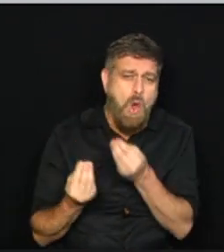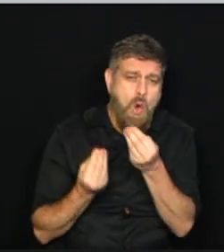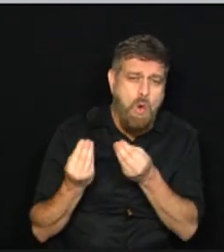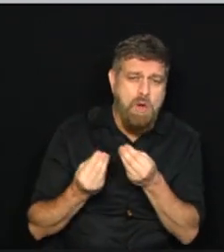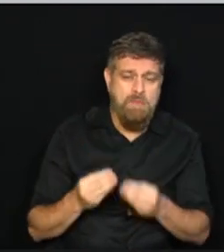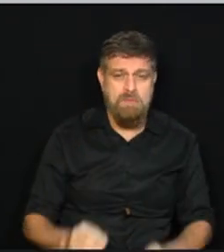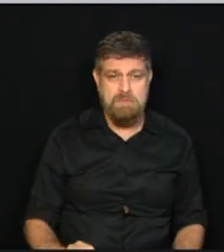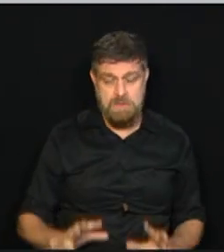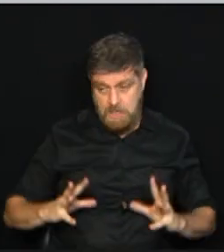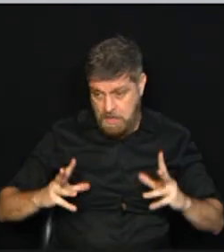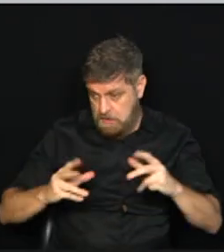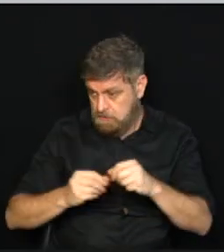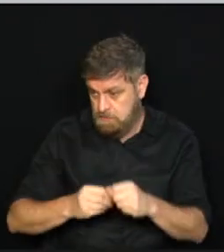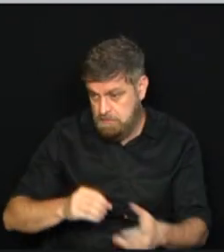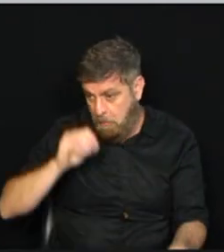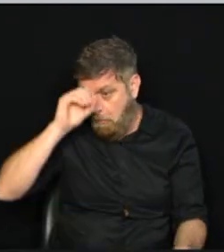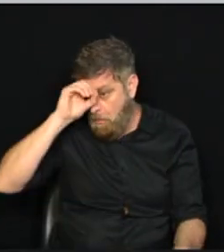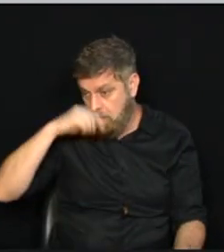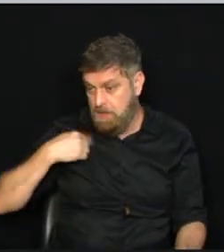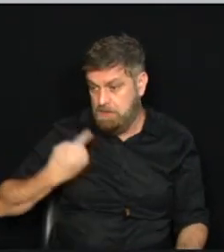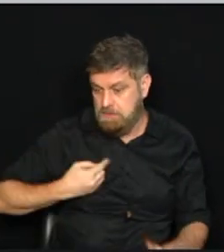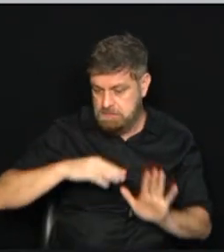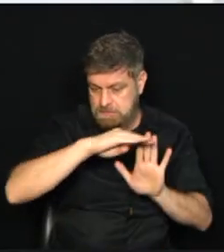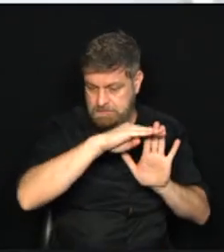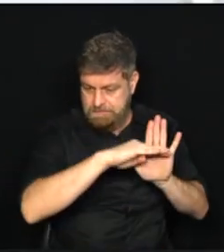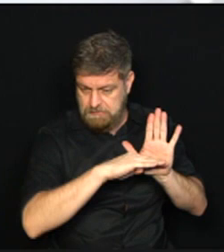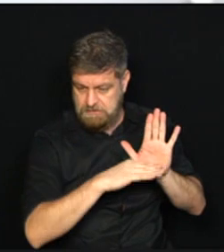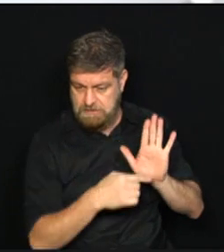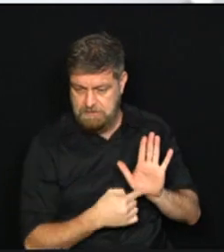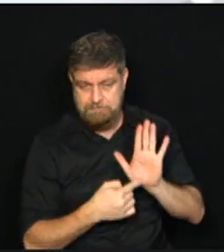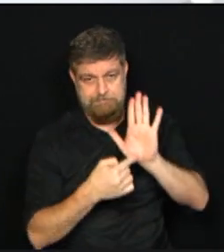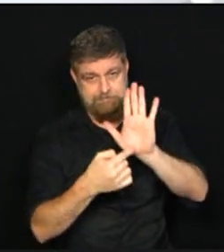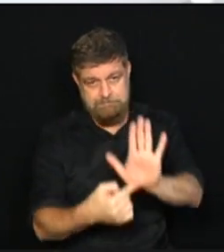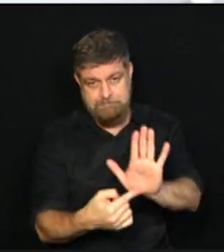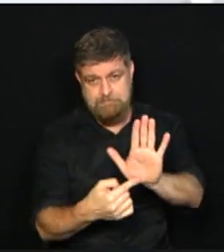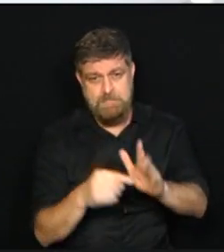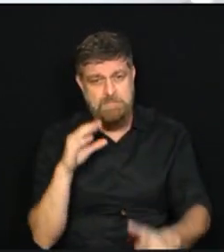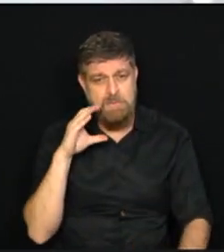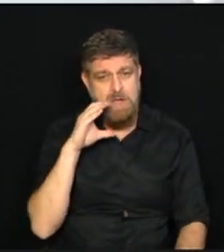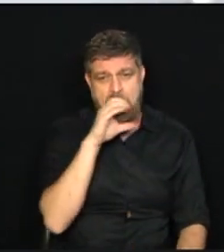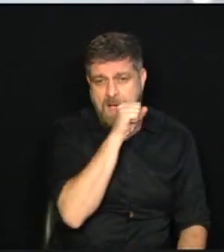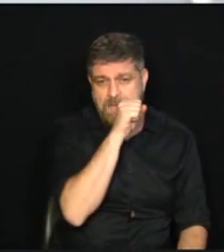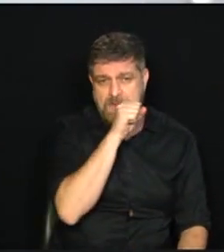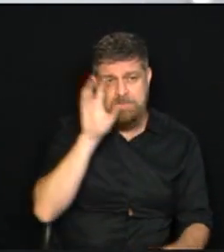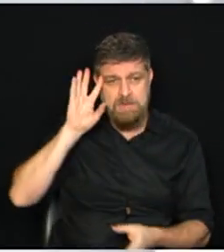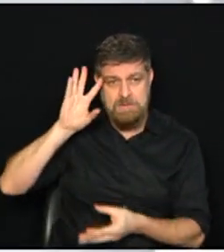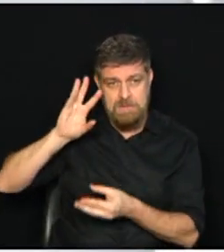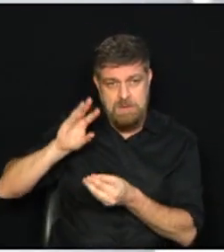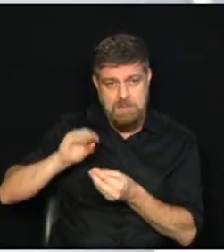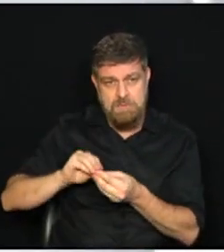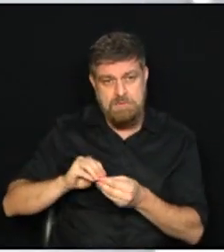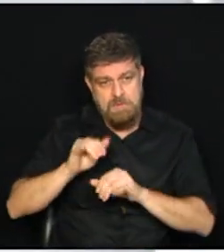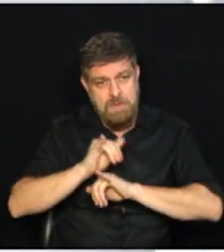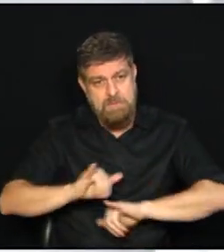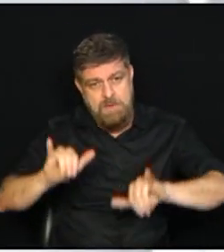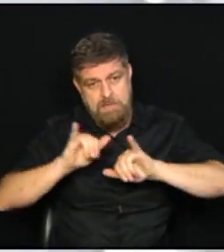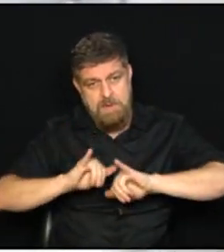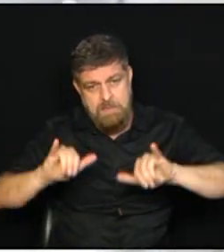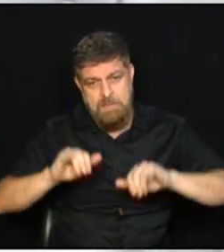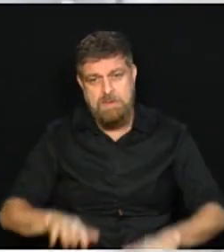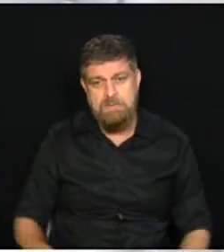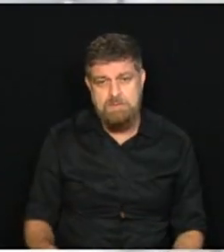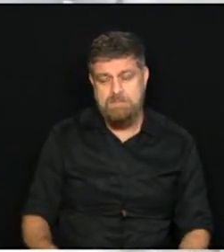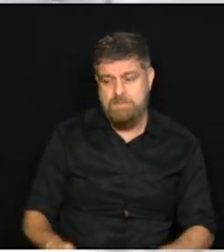todos conhecem, né, todo o nosso programa, mas rapidamente é isso que a gente tem a dizer. A